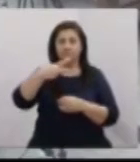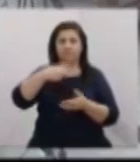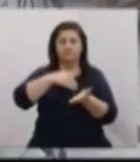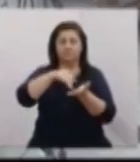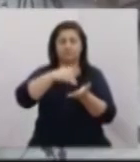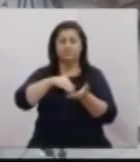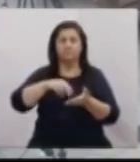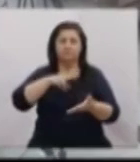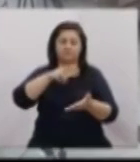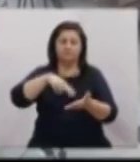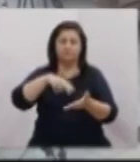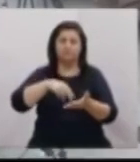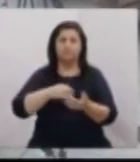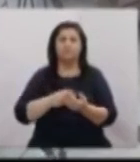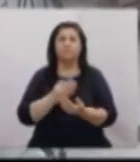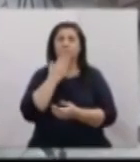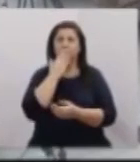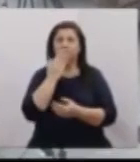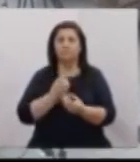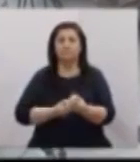do pedido de informação.